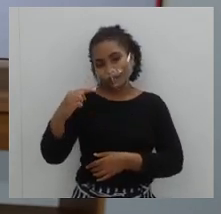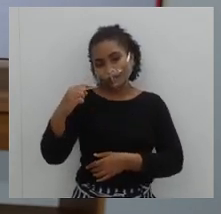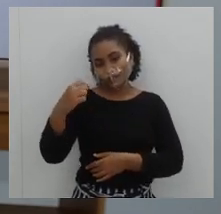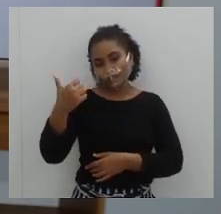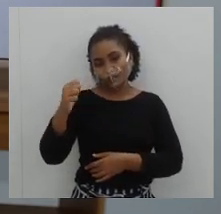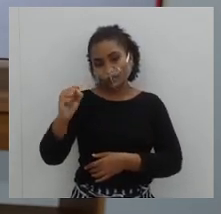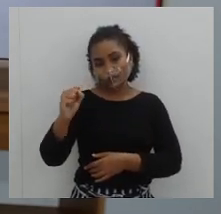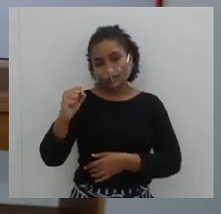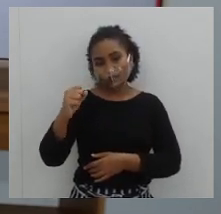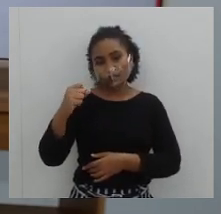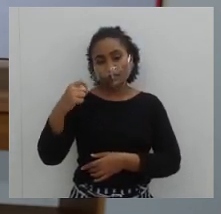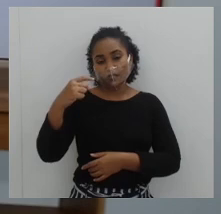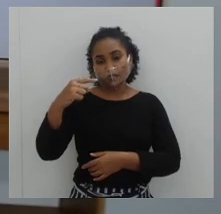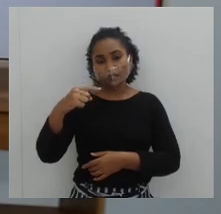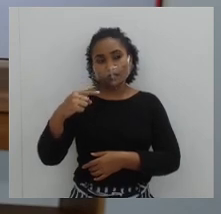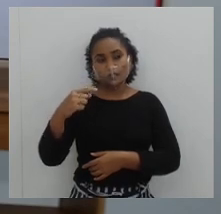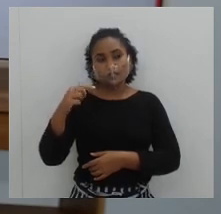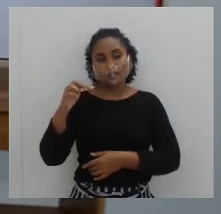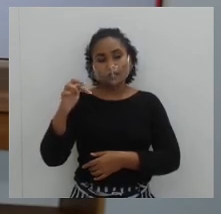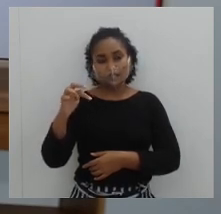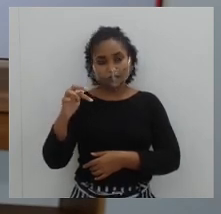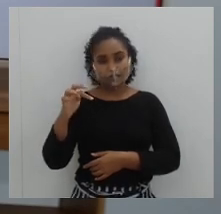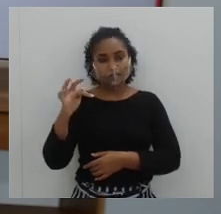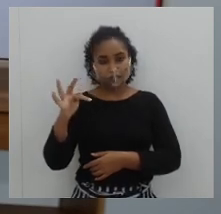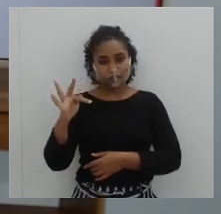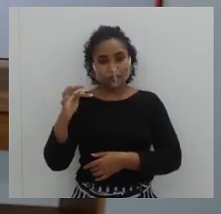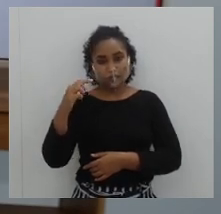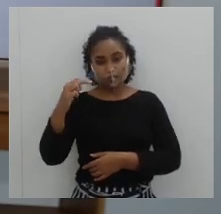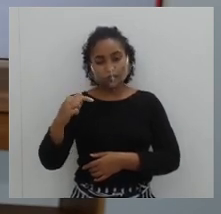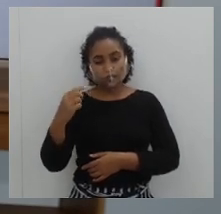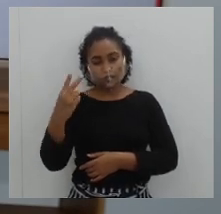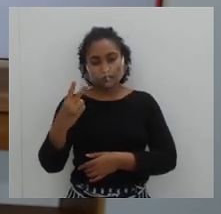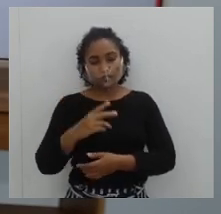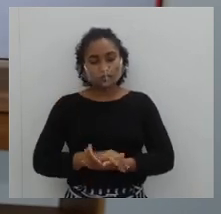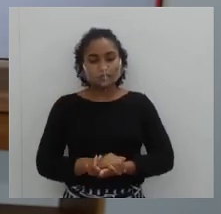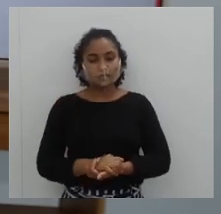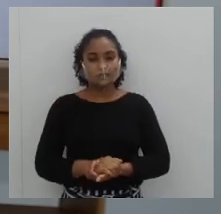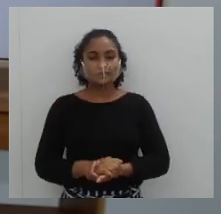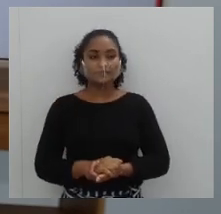F igual a 2. Então,